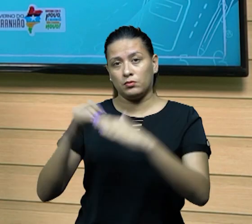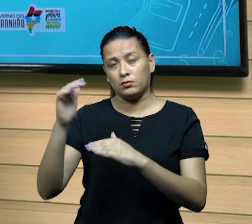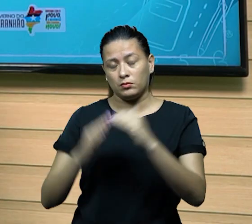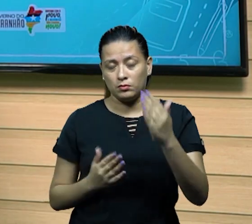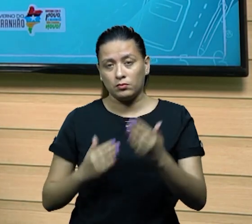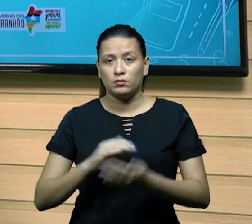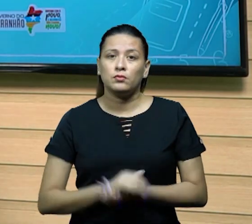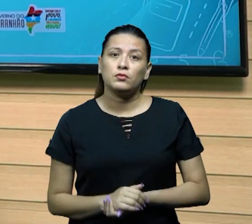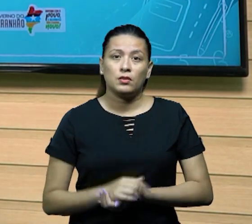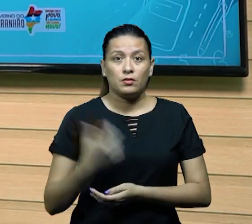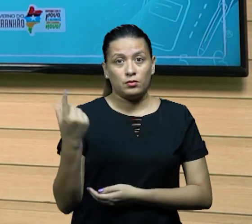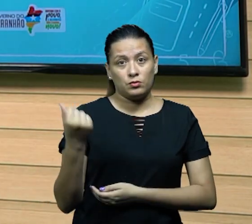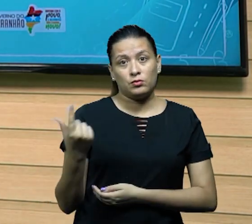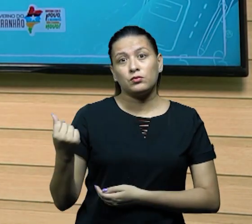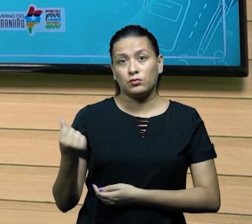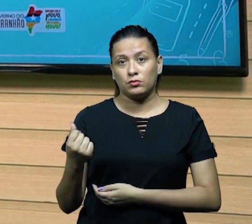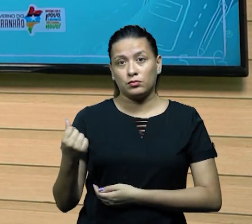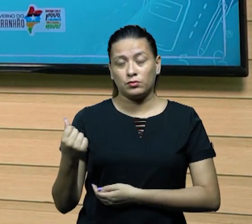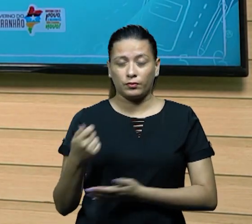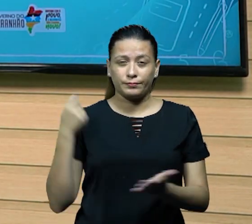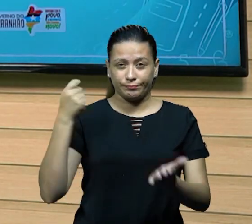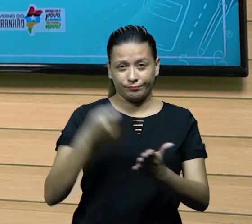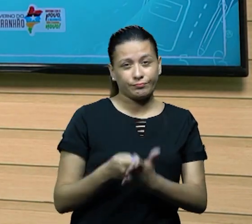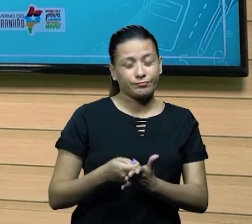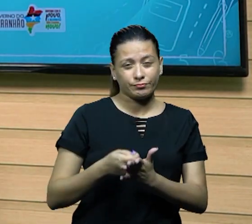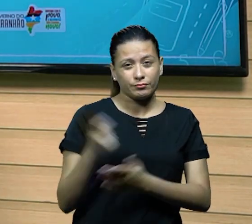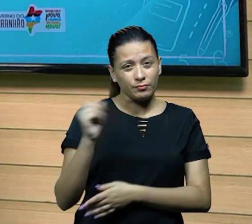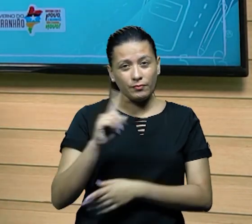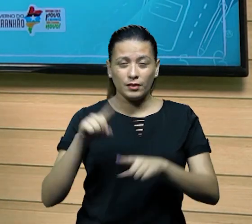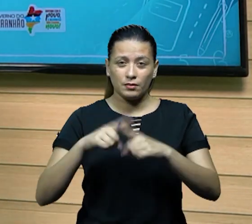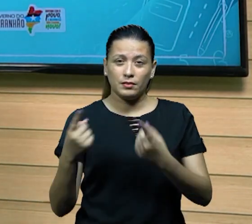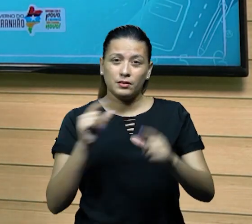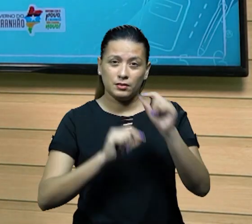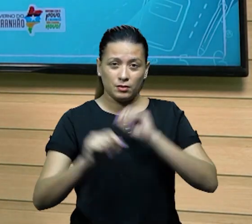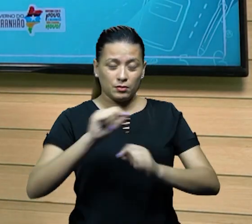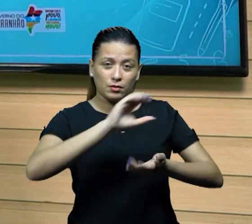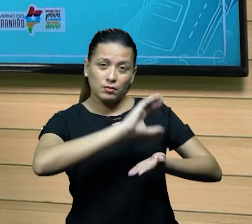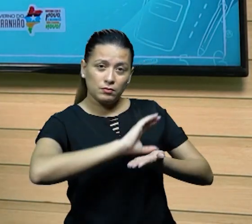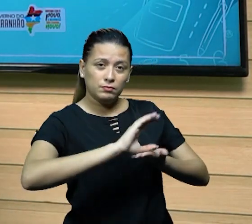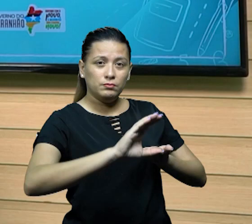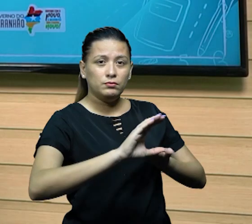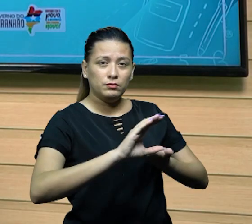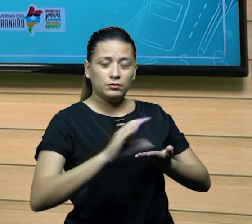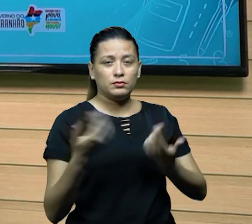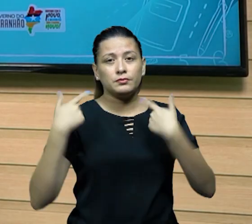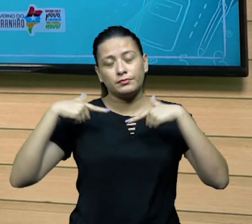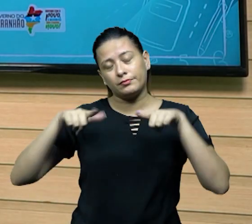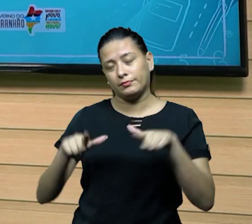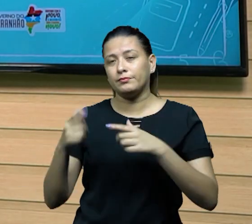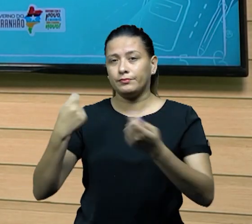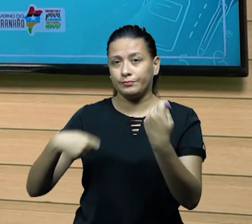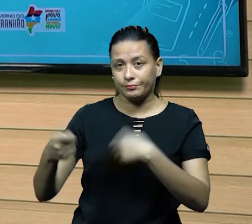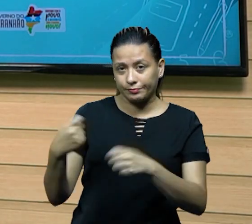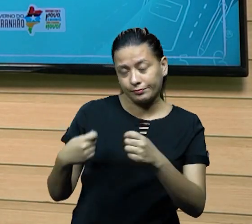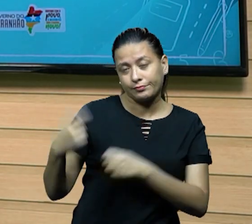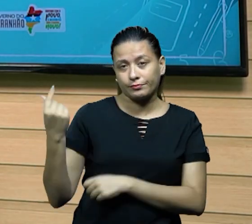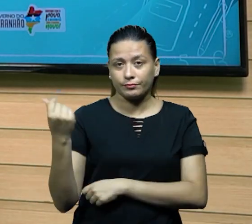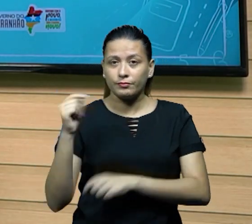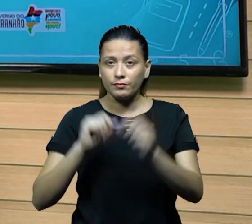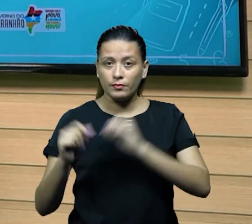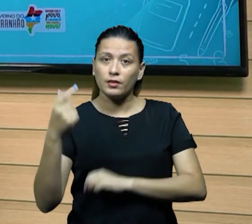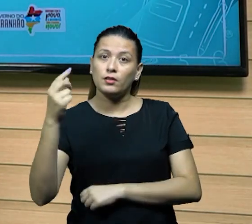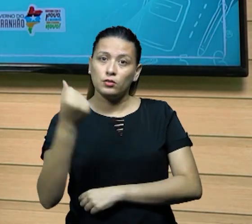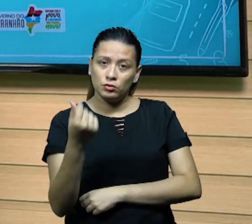meu funcionário, eu não estou tendo custo, eu estou tendo investimento. O que é o investimento na linguagem da administração financeira?